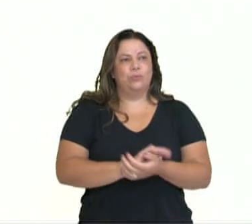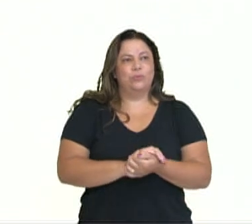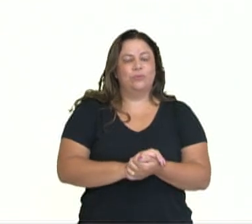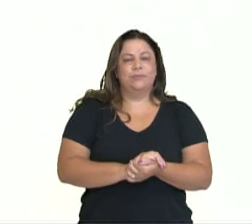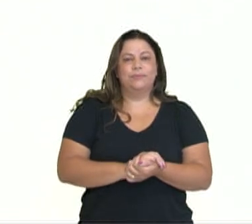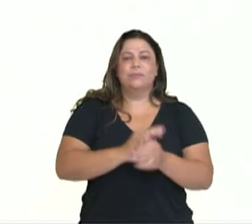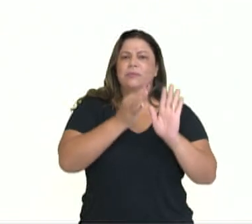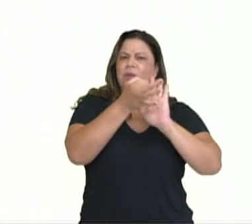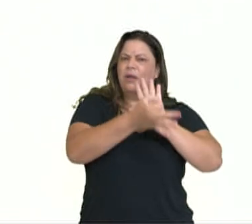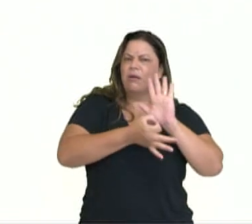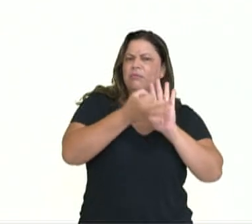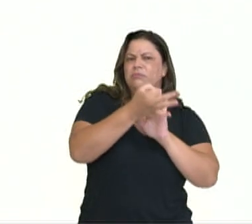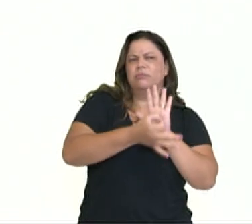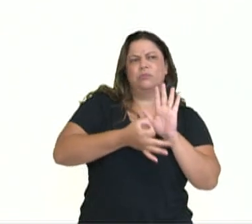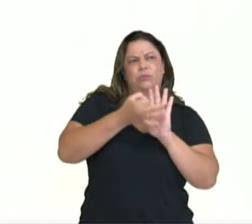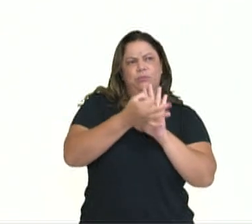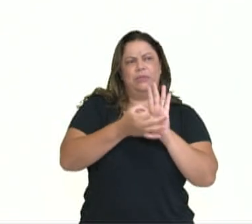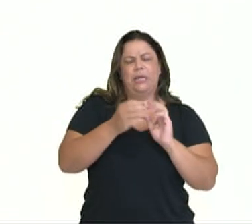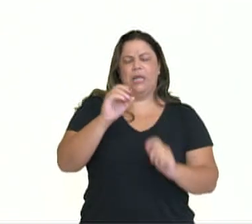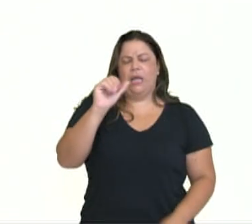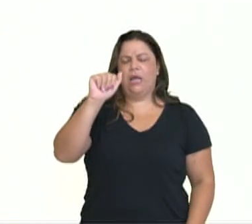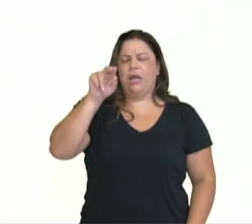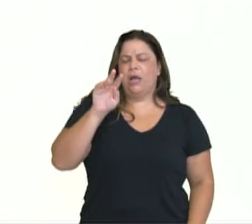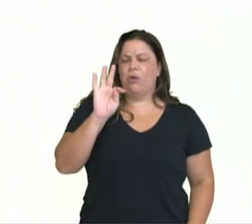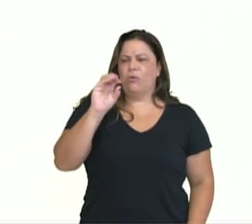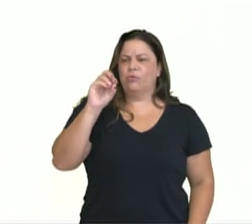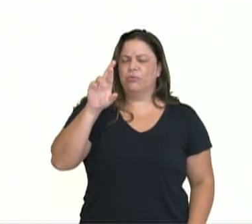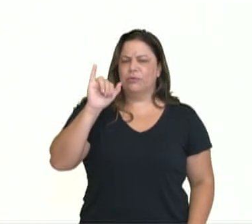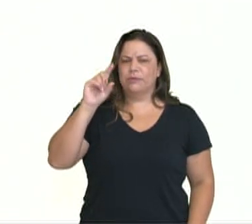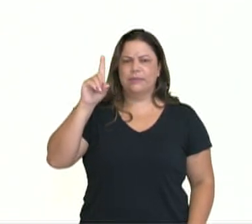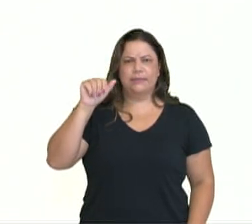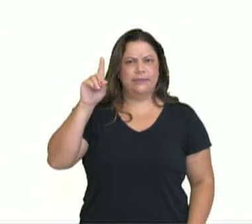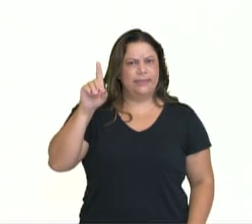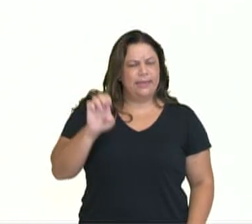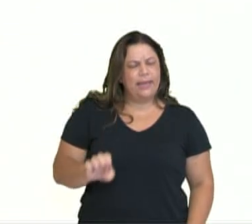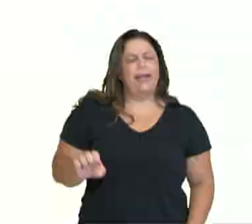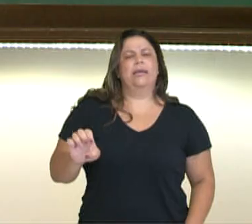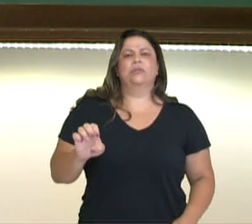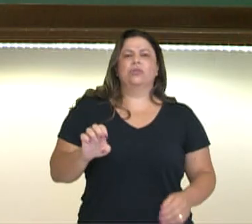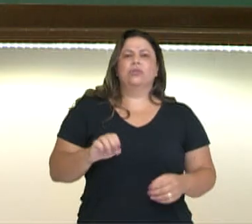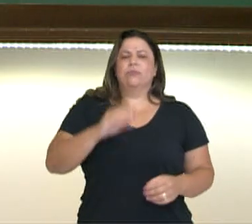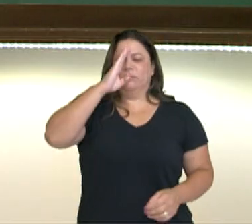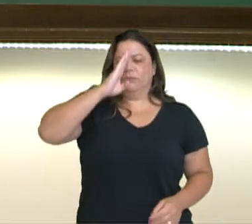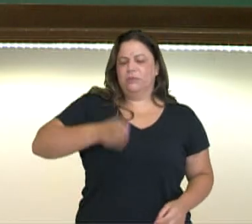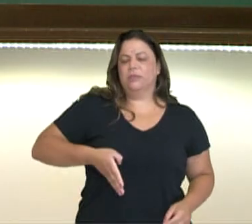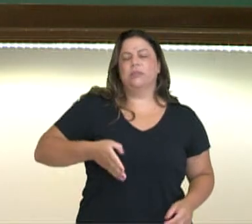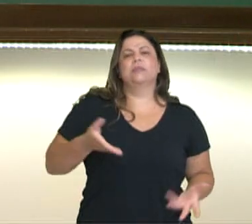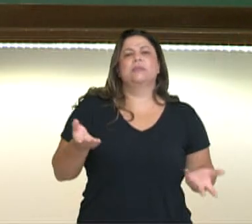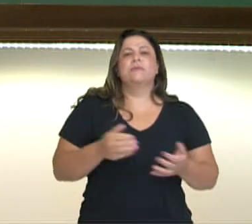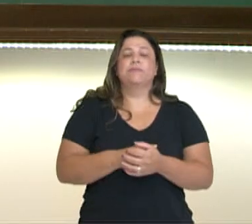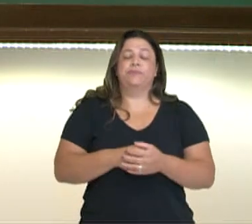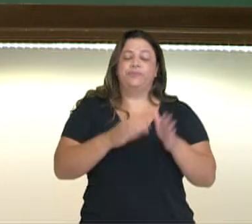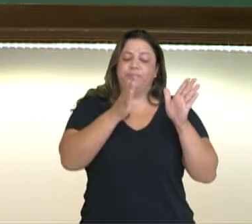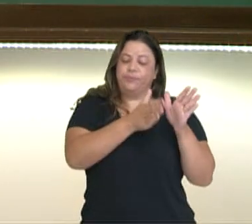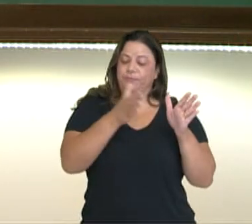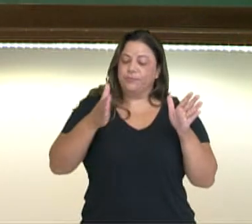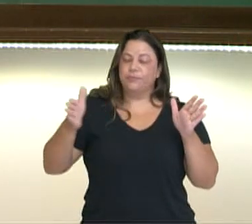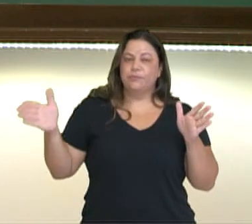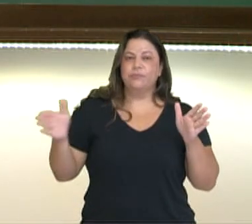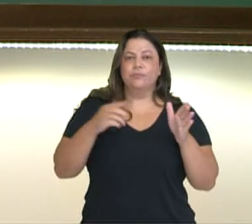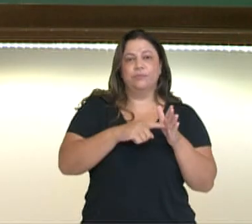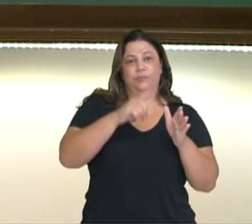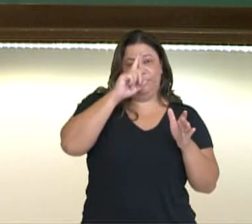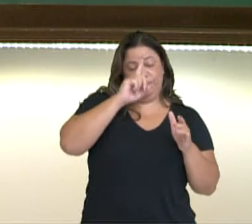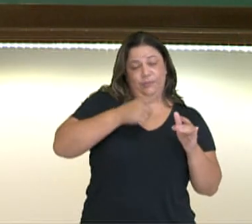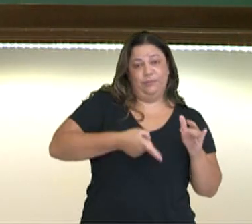Argumento de autoridade e citação direta e indireta. Vamos por partes. Argumento de autoridade, a